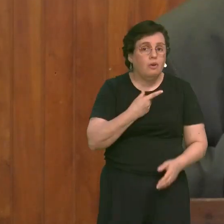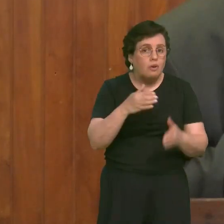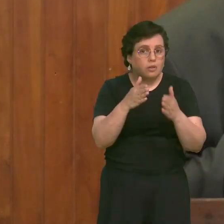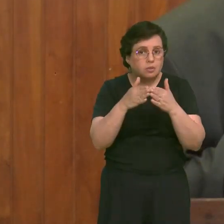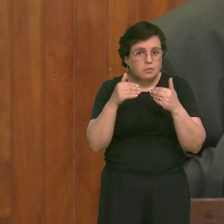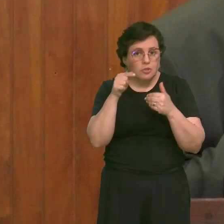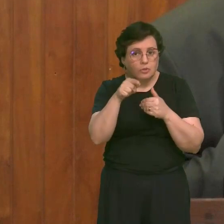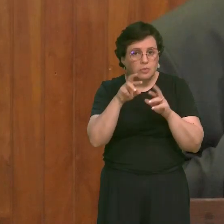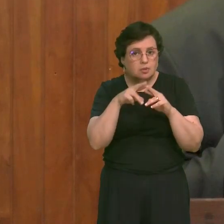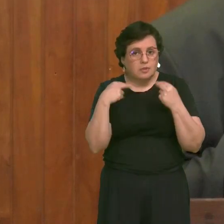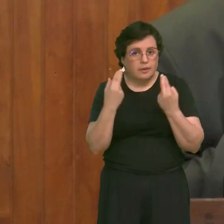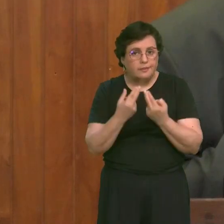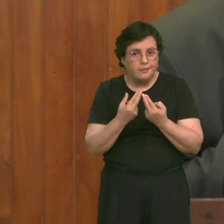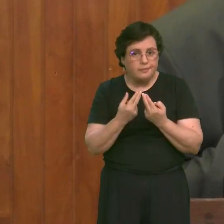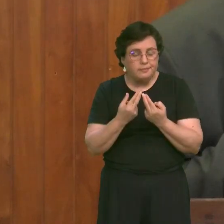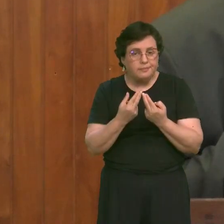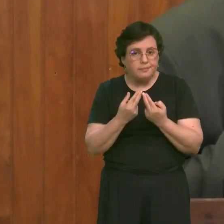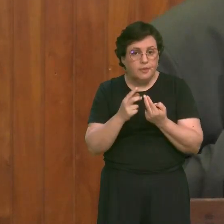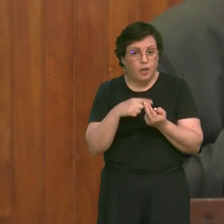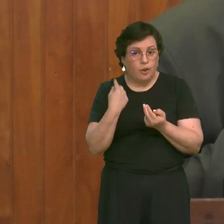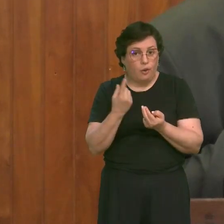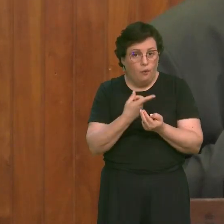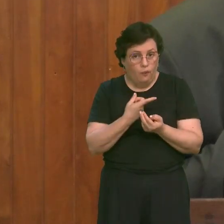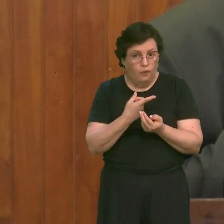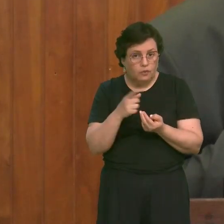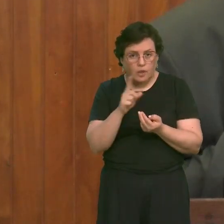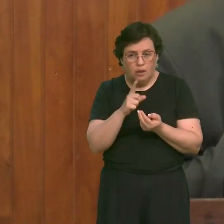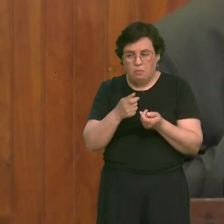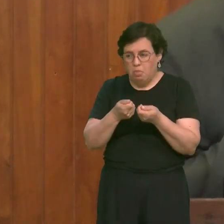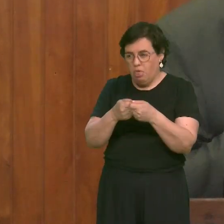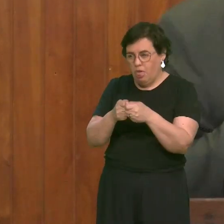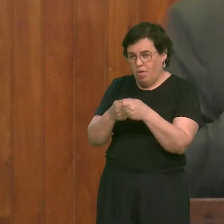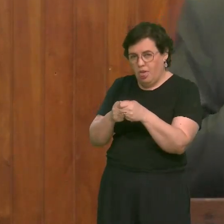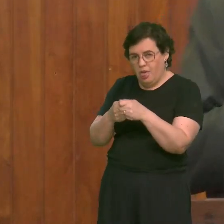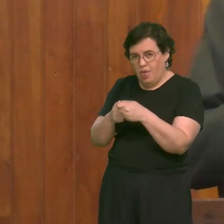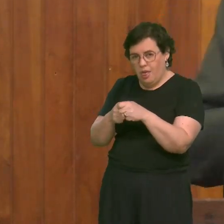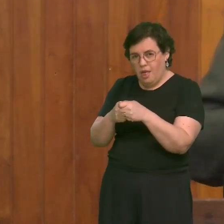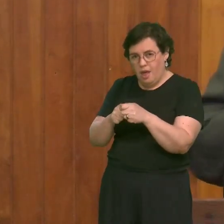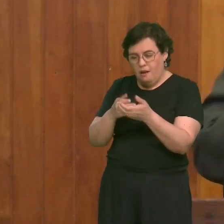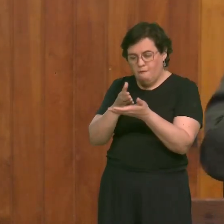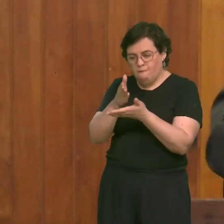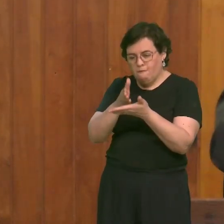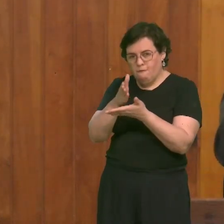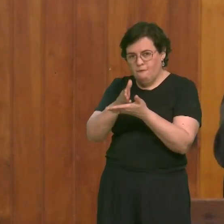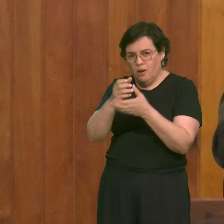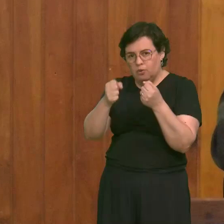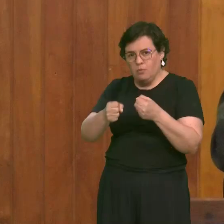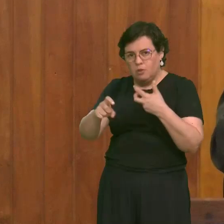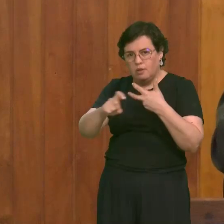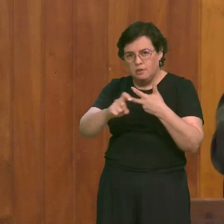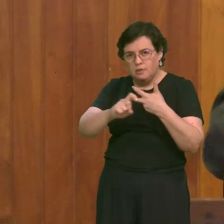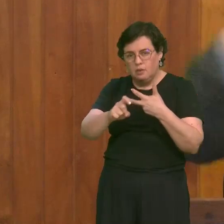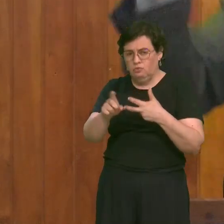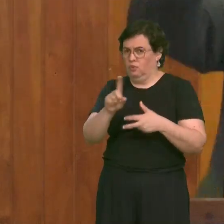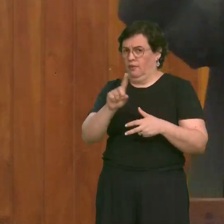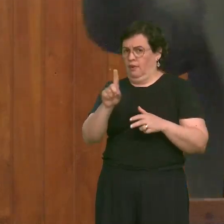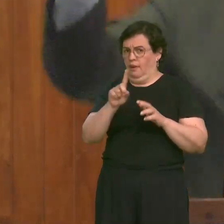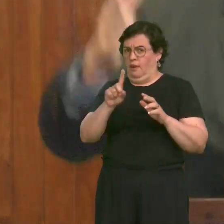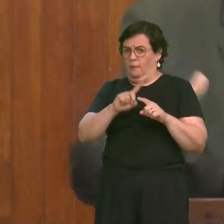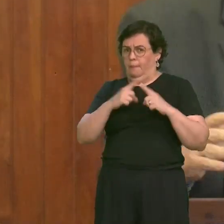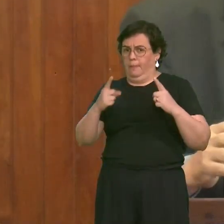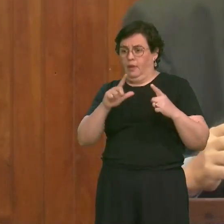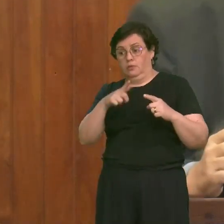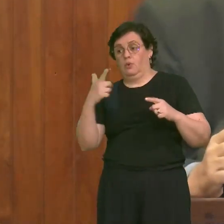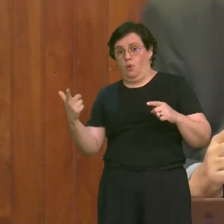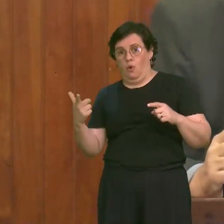pedimos essa reunião não sofremos nenhuma invasão do Poder Executivo nesse sentido não embora